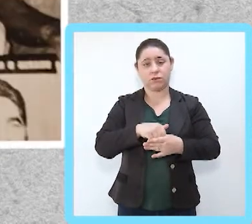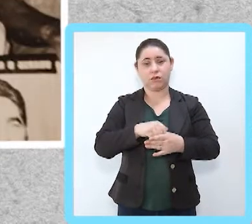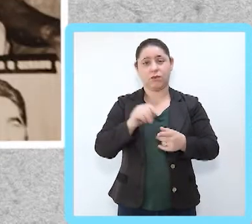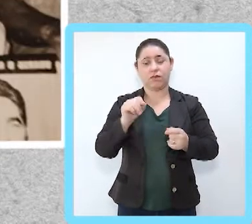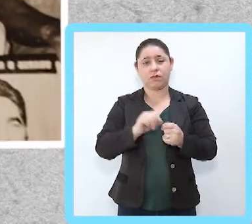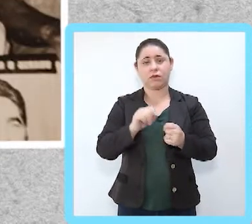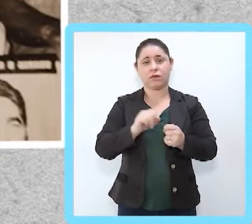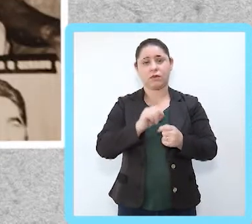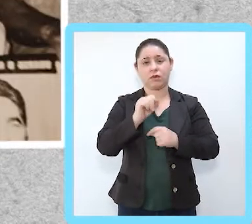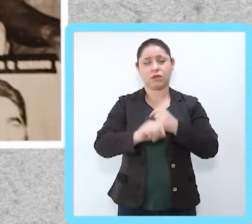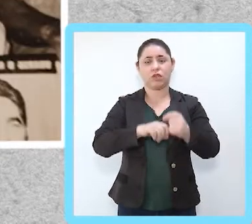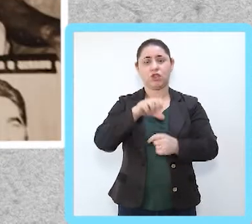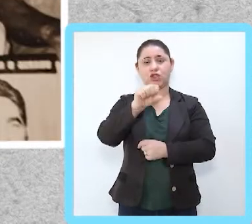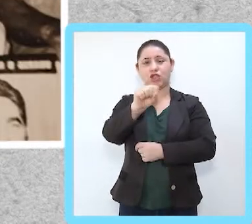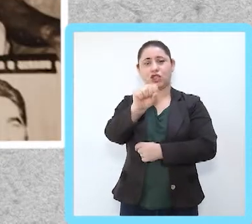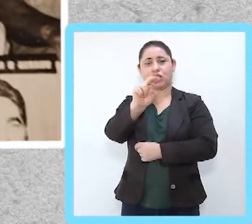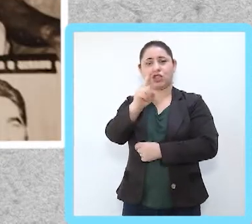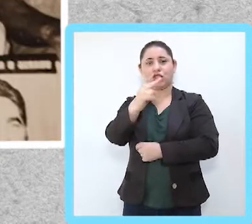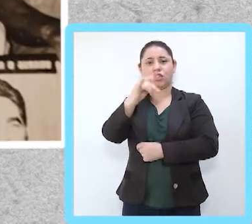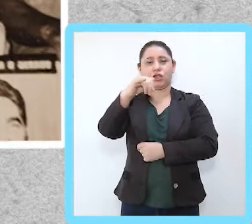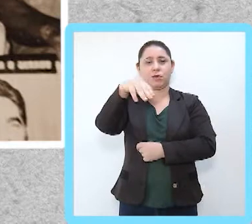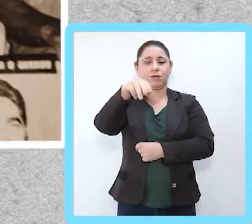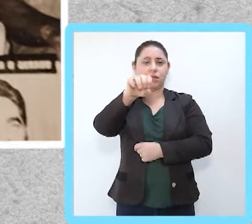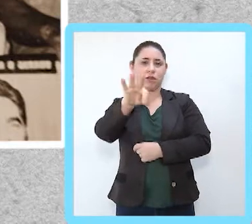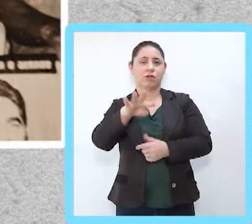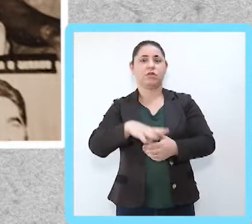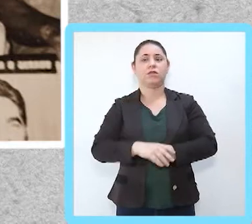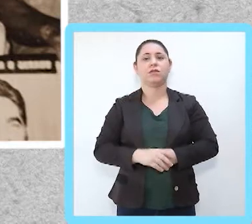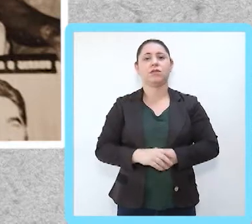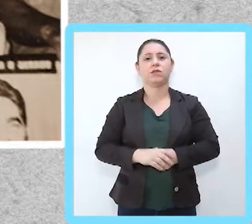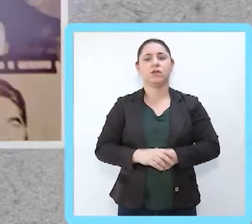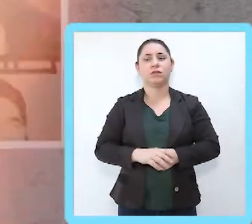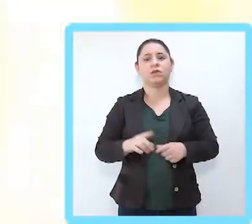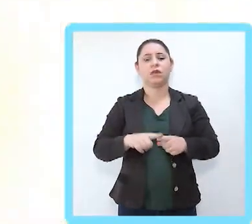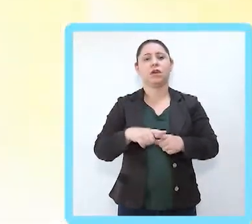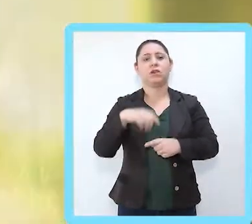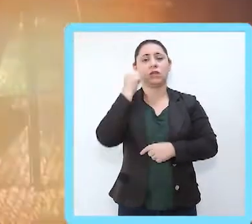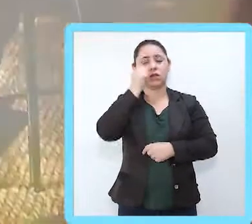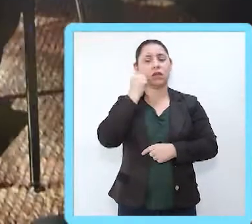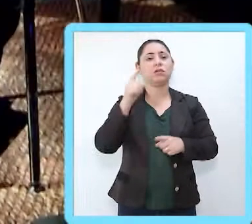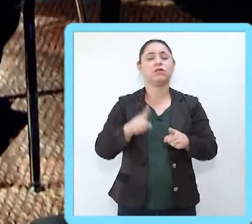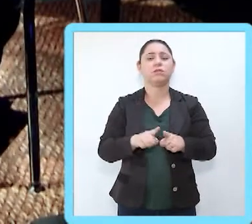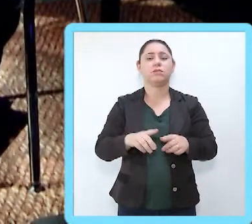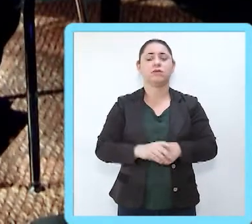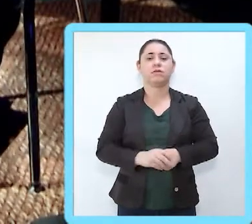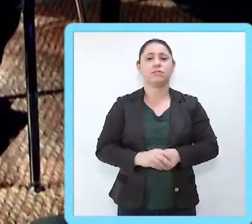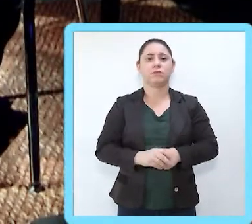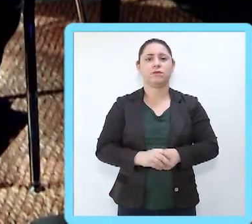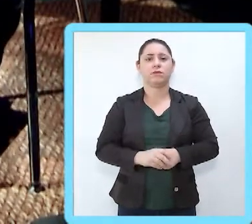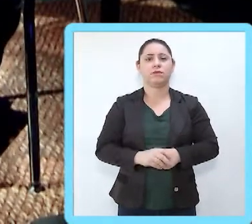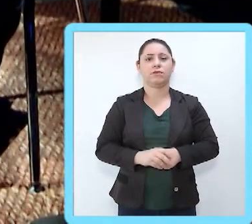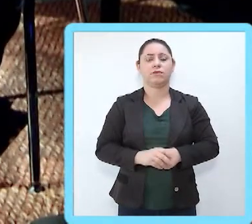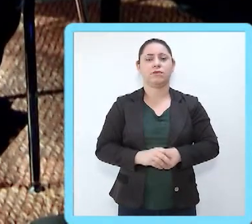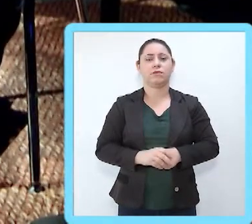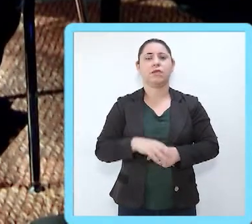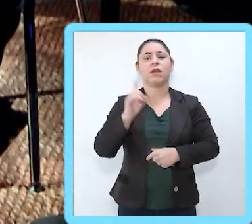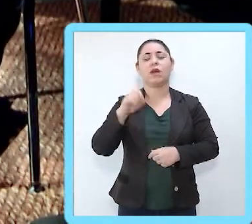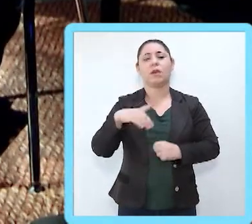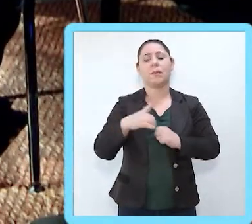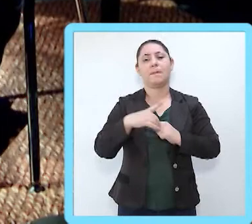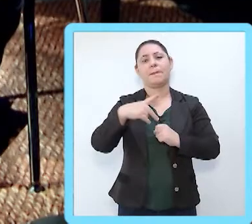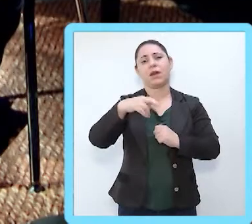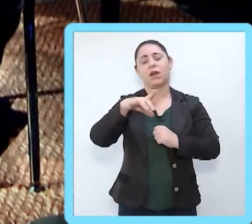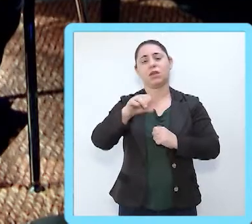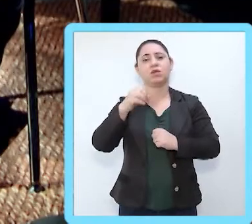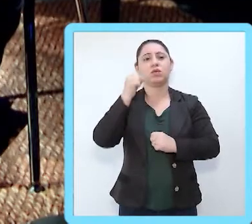com o Schmidt, que ele candidato a deputado federal, e o doutor Pedro senador. Mas senador? O doutor Pedro era candidato a senador.